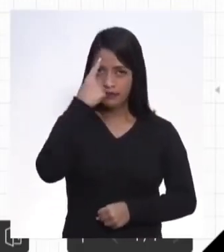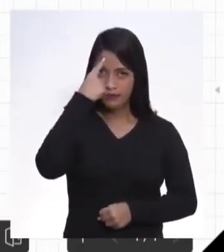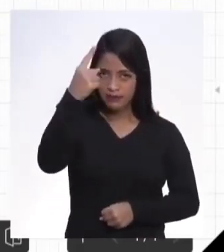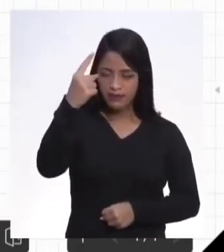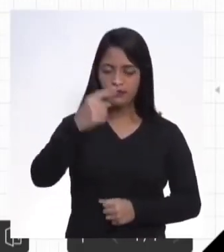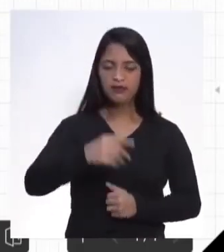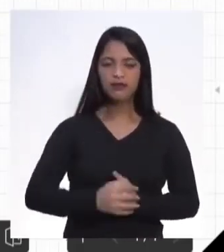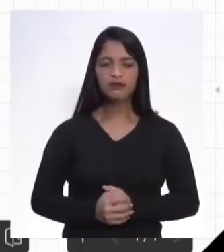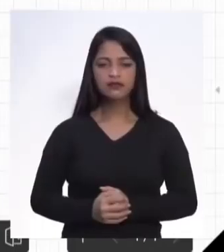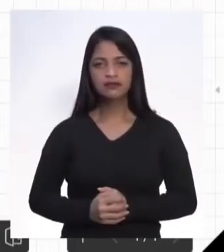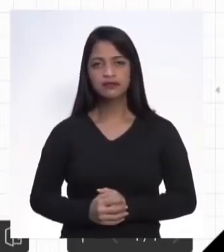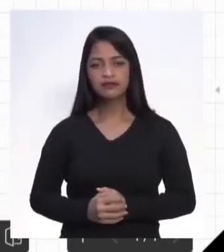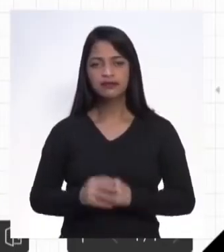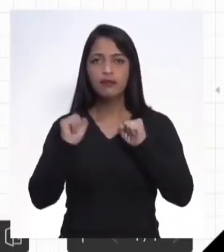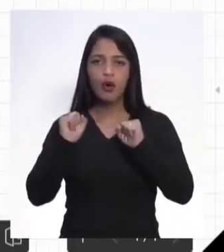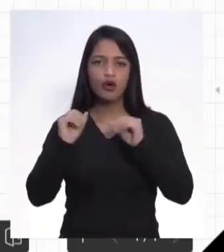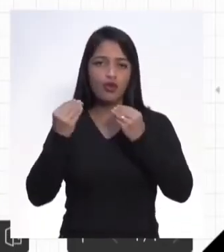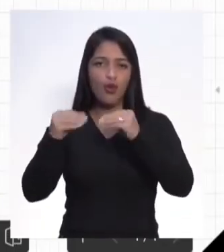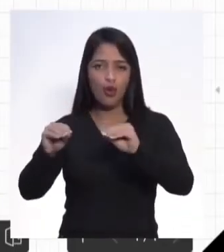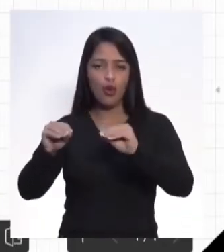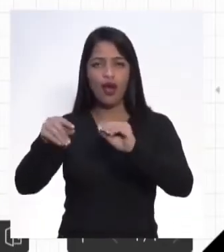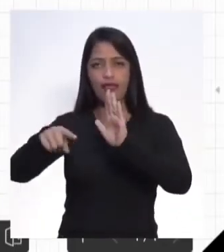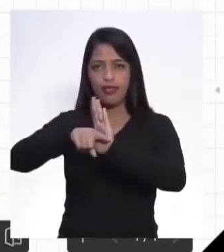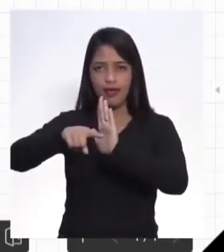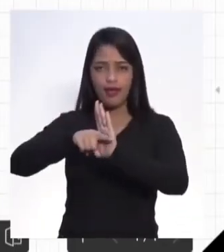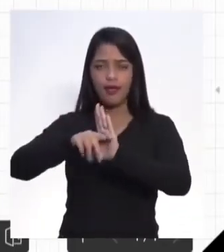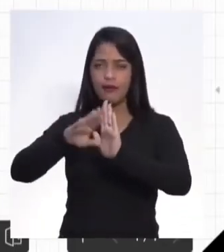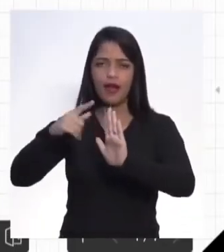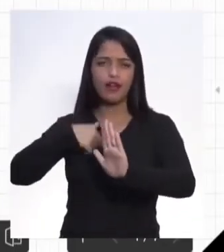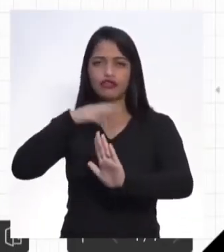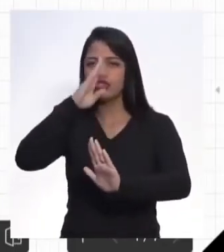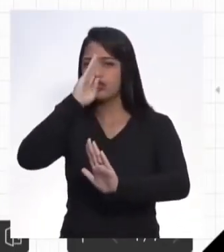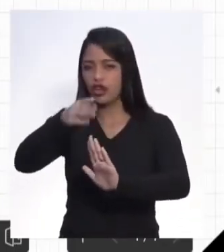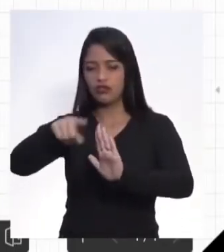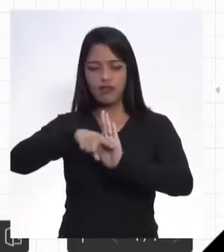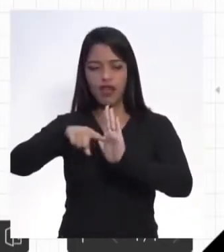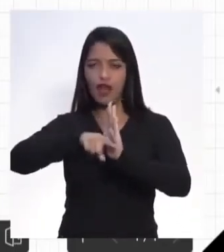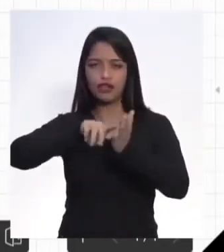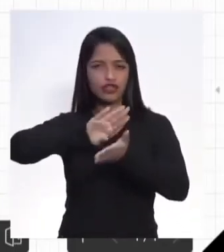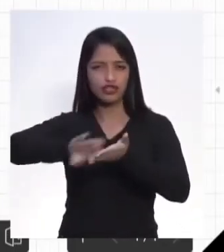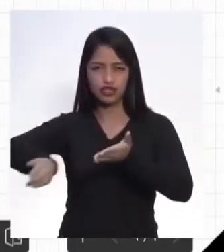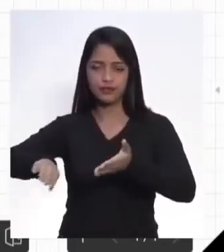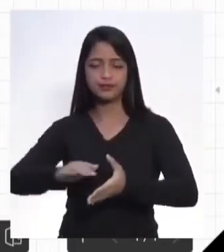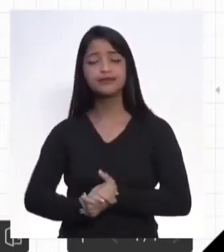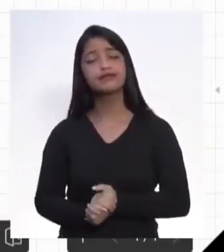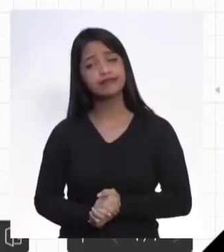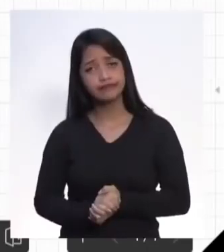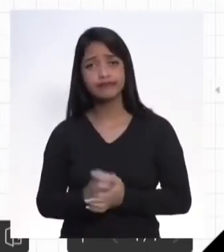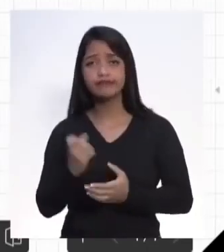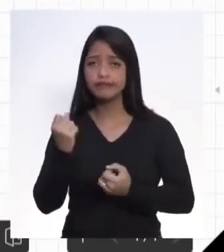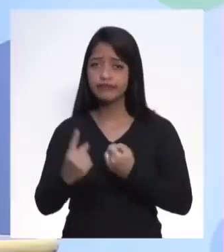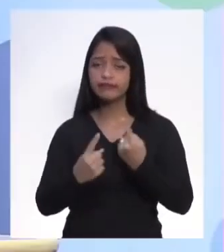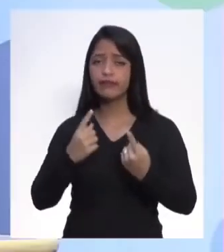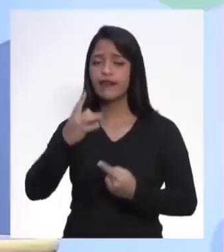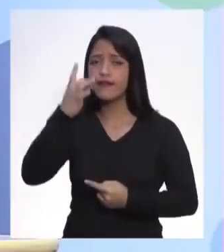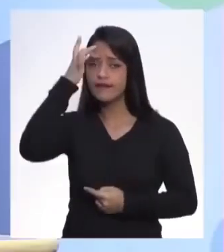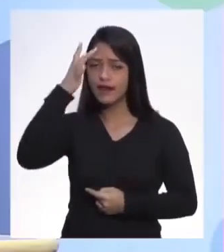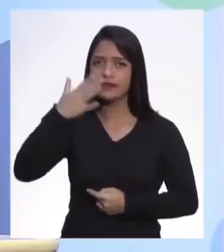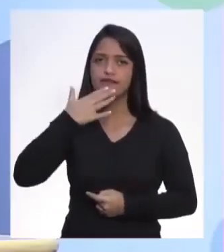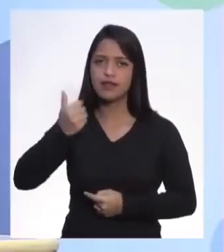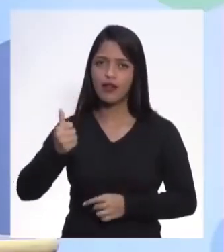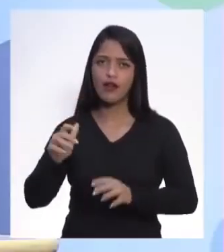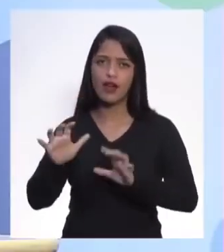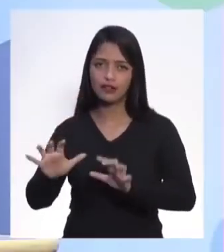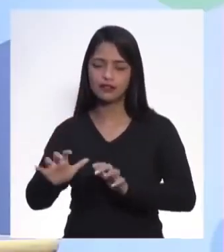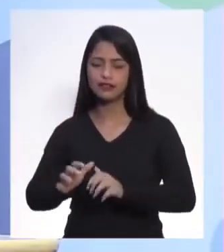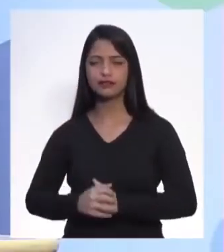mas a gente faz ele direto, né, Alessandra? Isso. Tudo bem? Alguns têm mais facilidade de compreender esse processo.